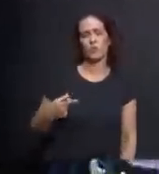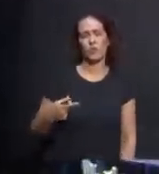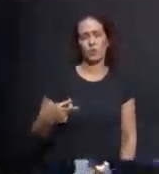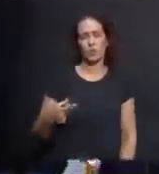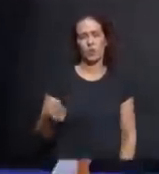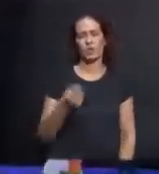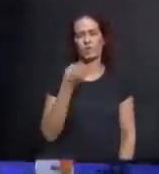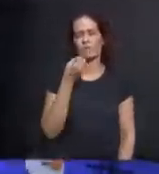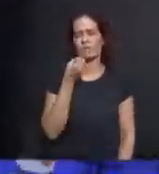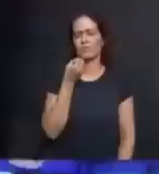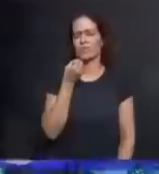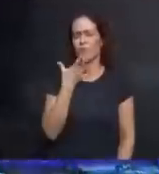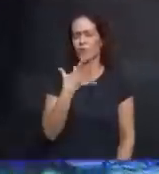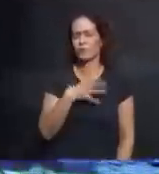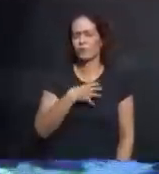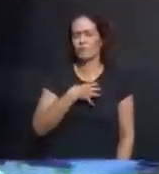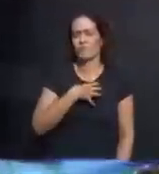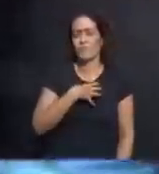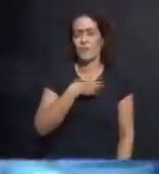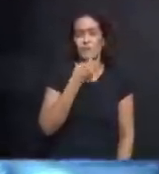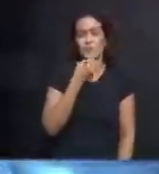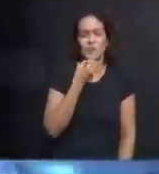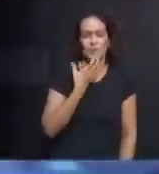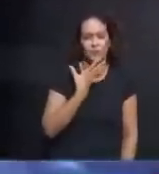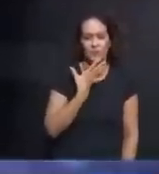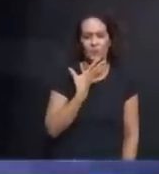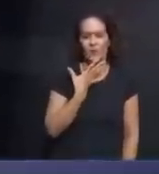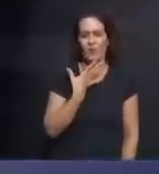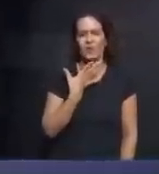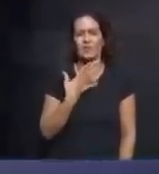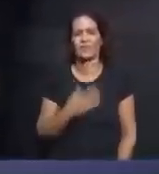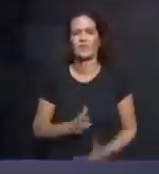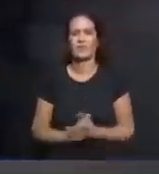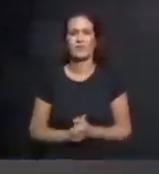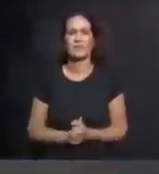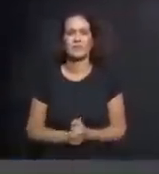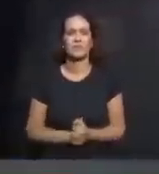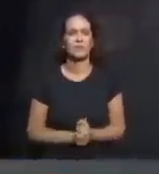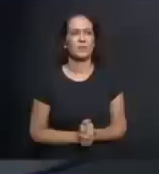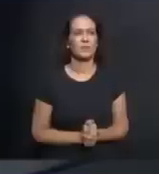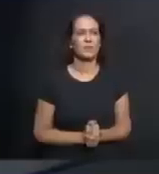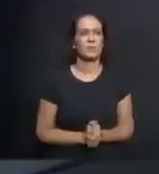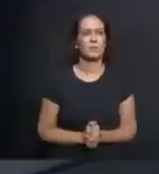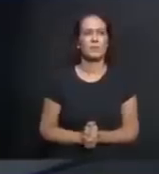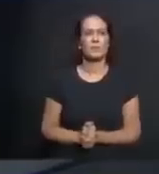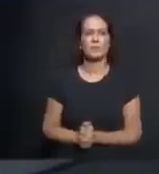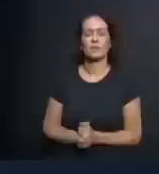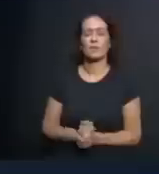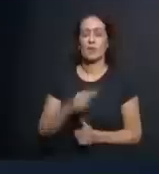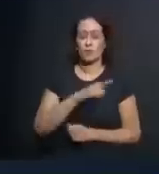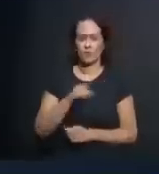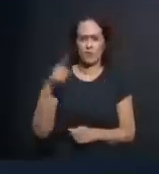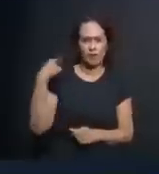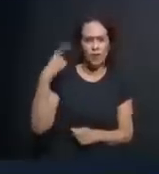É bom demais. Só quem é doidinho, peraí. Só quem é doidinho, faz assim, ó. Joga um beijo pra ele.